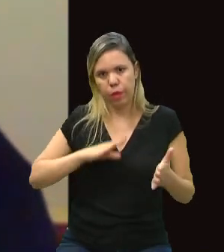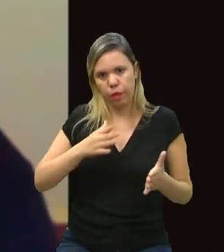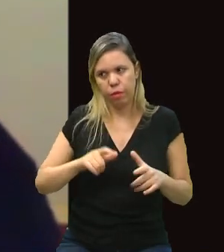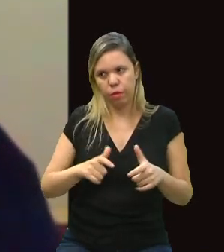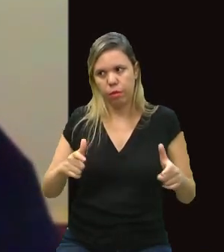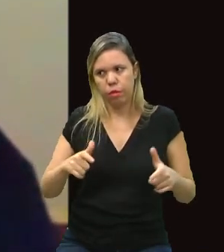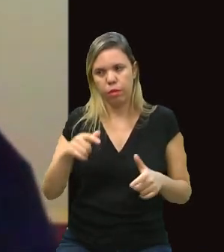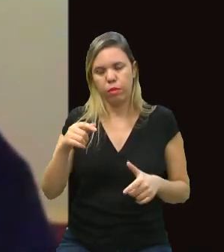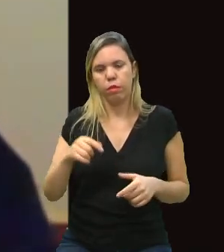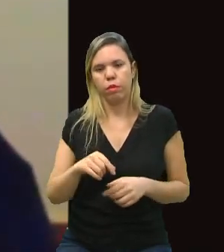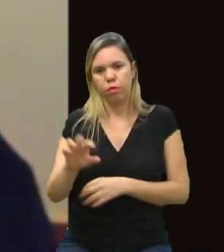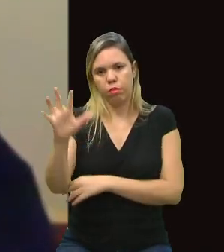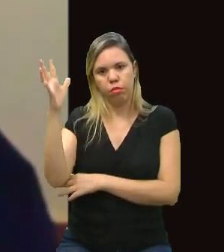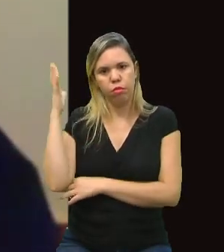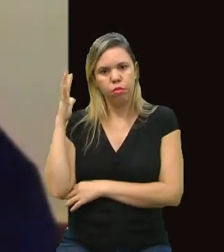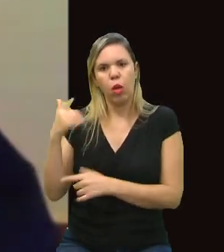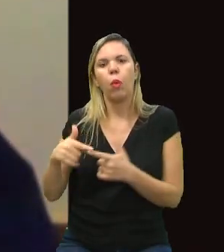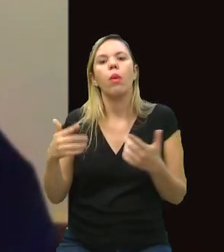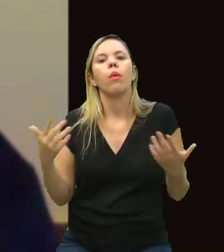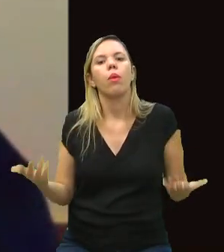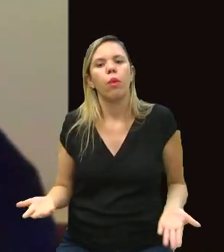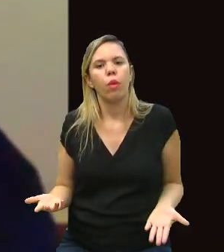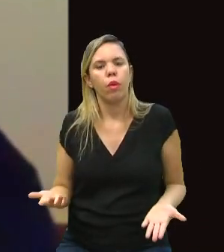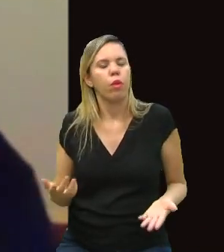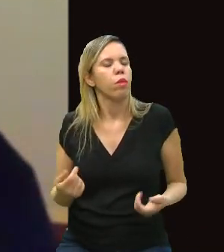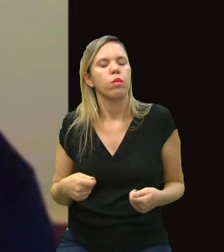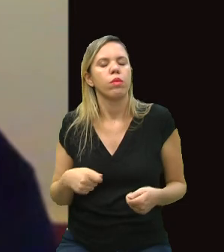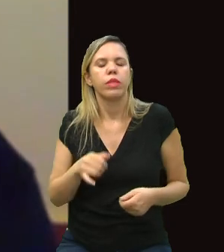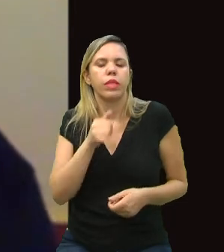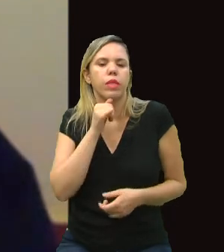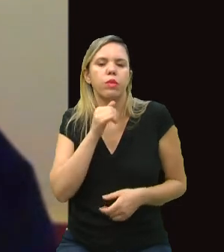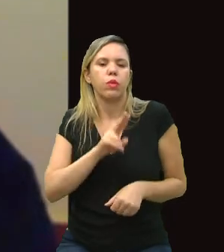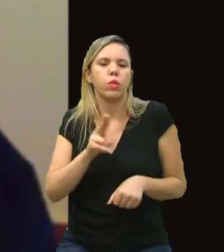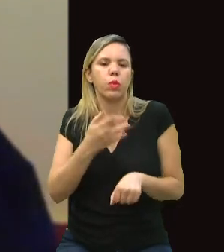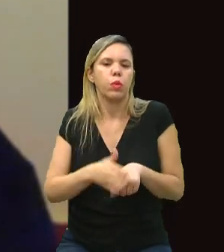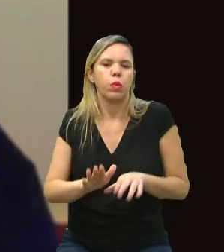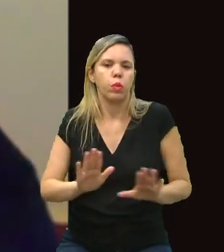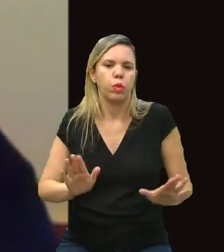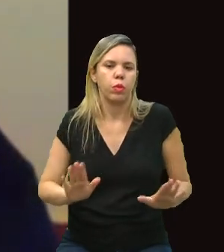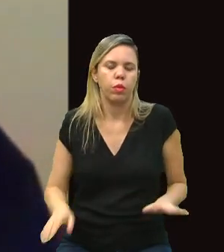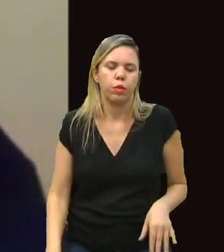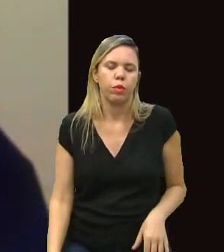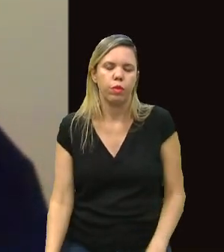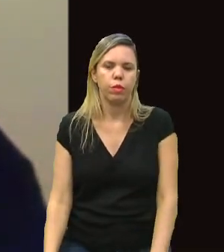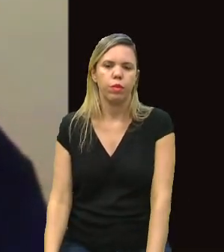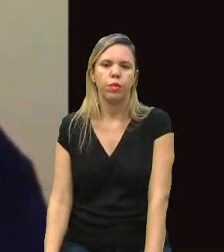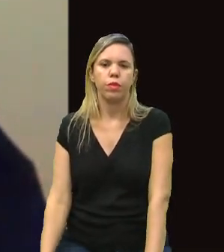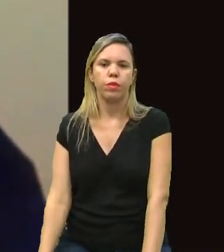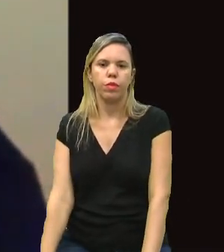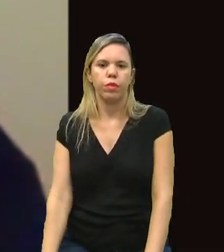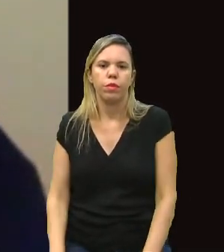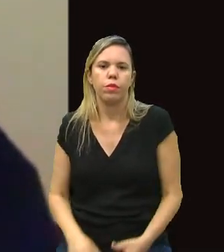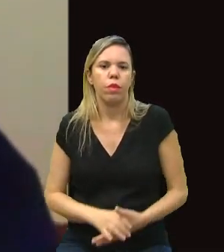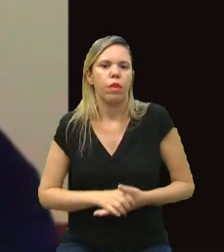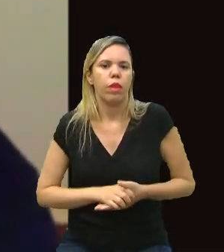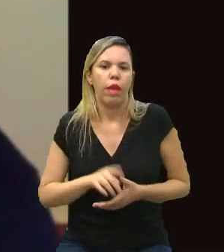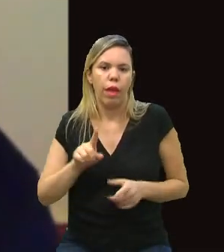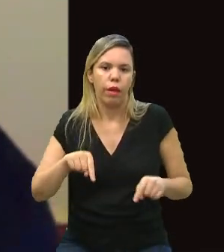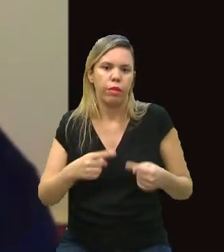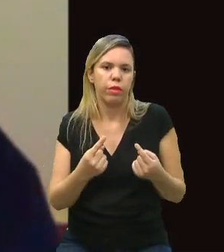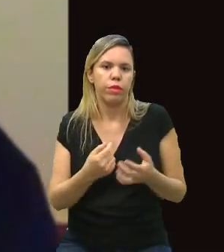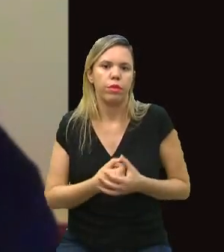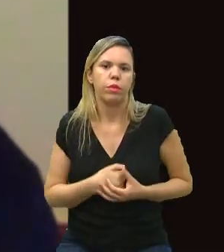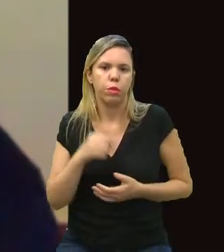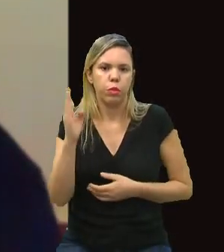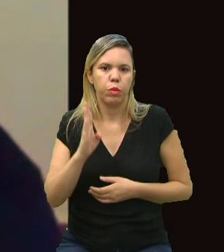necessariamente aplica elas. Então, isso que é o desafio, né, para o Brasil. De fato, aplicar as políticas públicas que